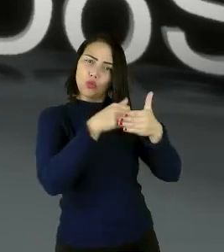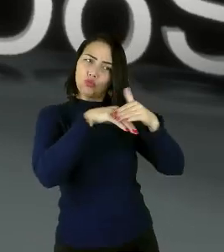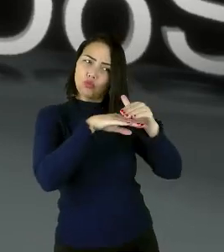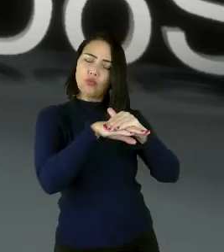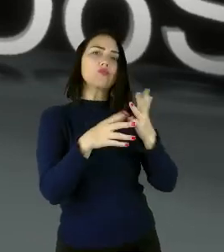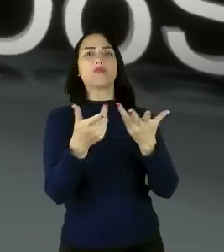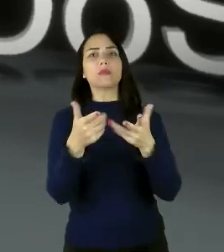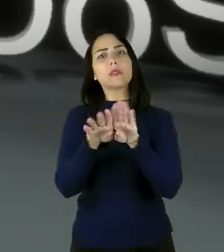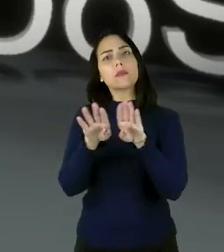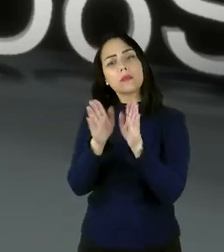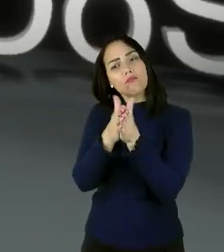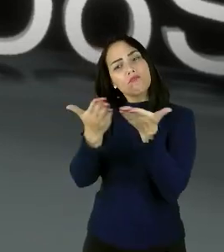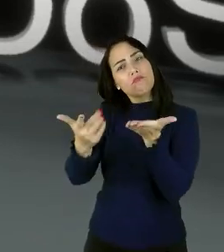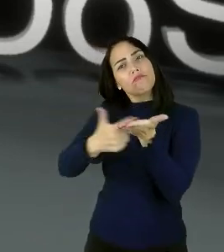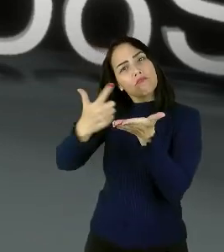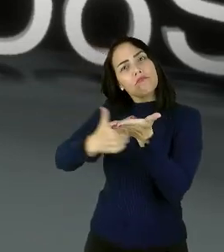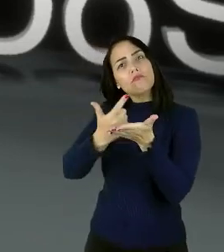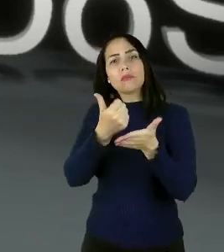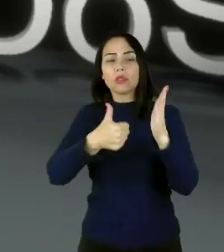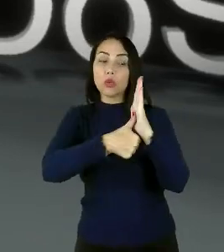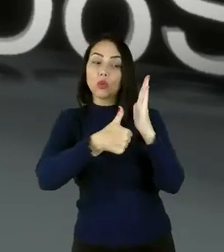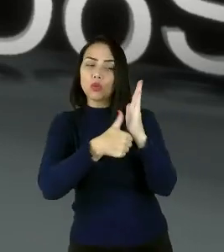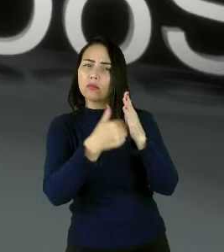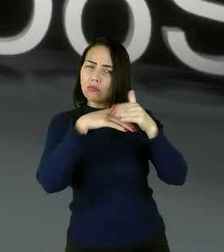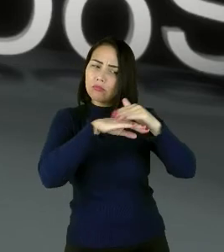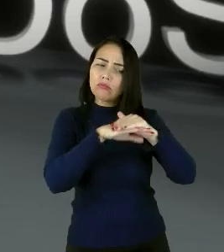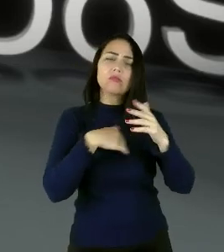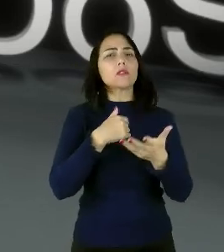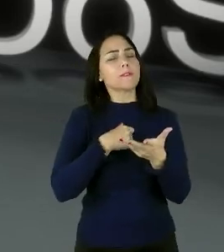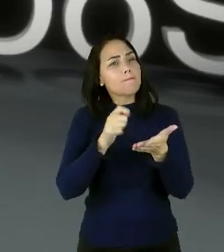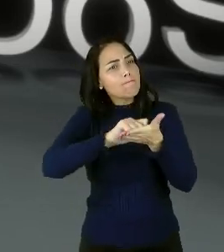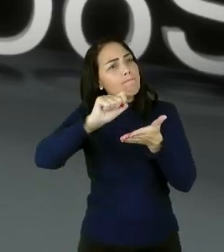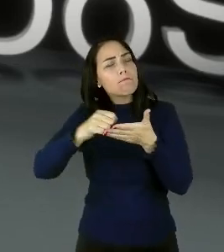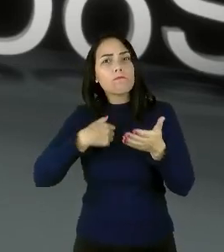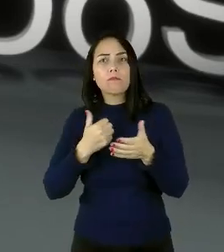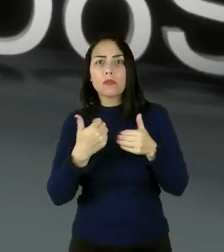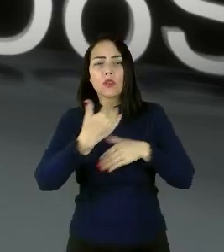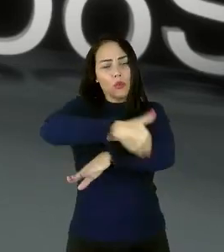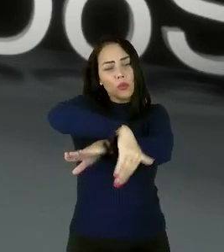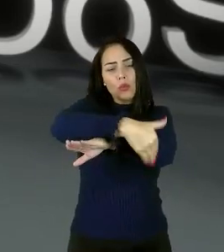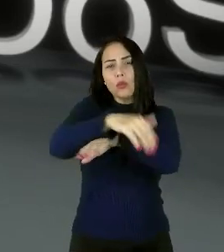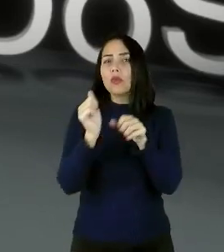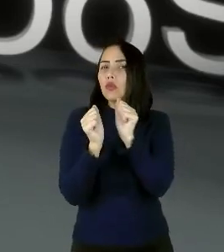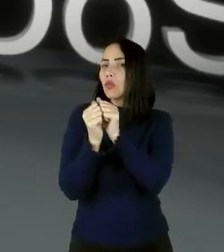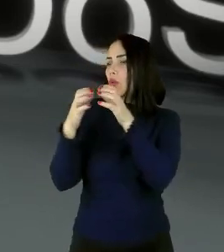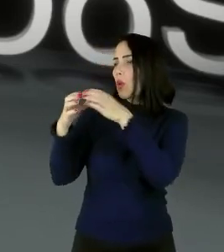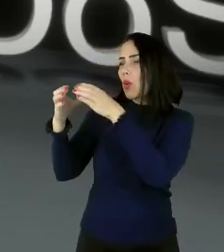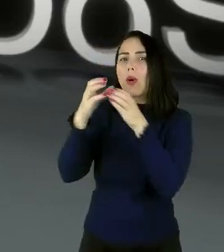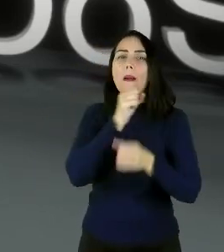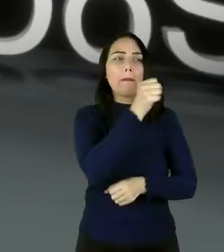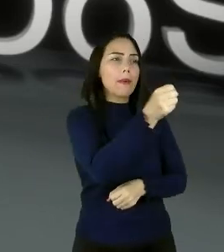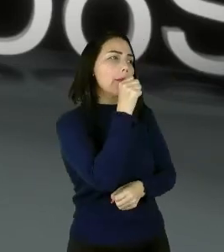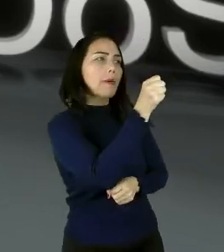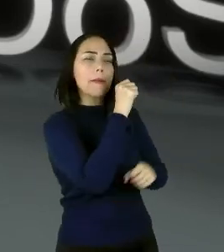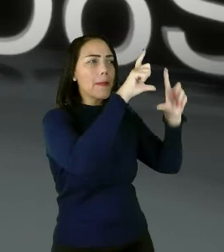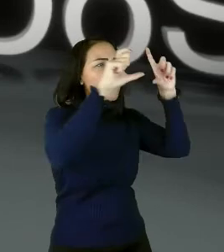a resposta para essas questões e desconforto pessoal saindo para as ruas com a câmera junto com a minha equipe entrevistando